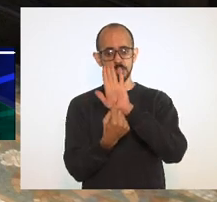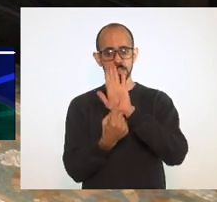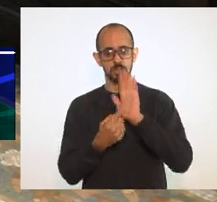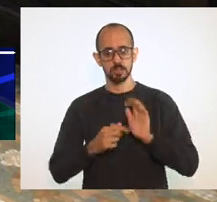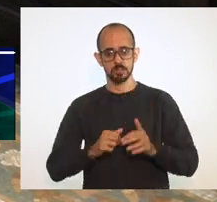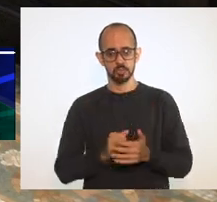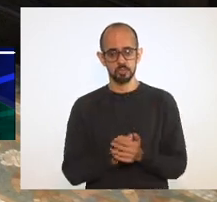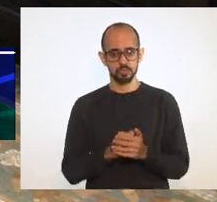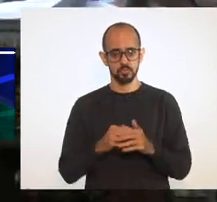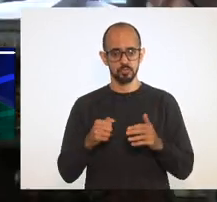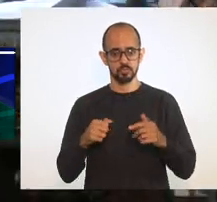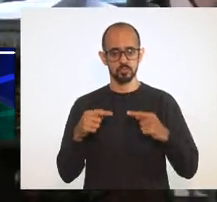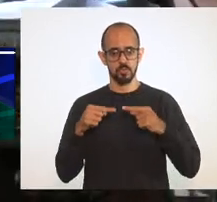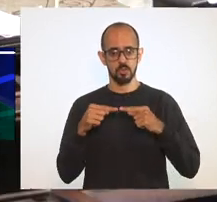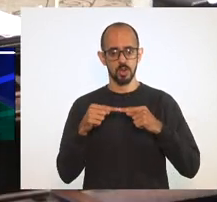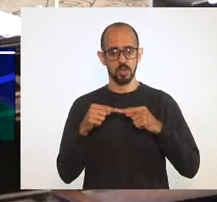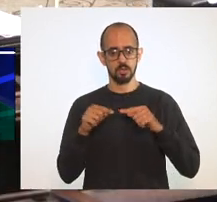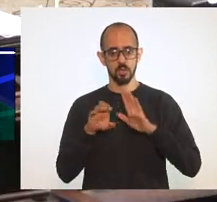com a emenda.